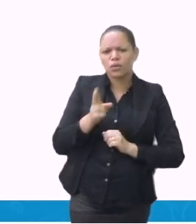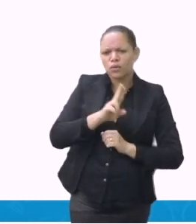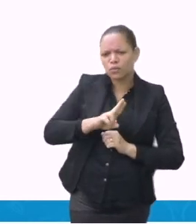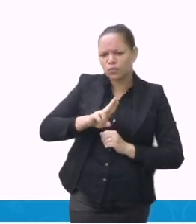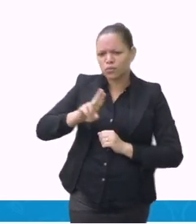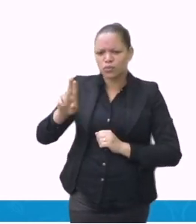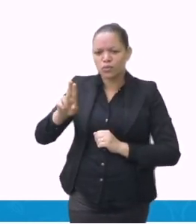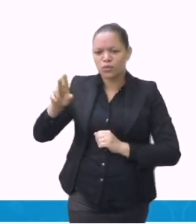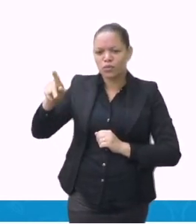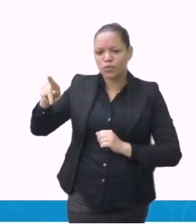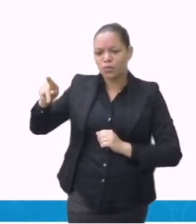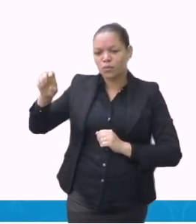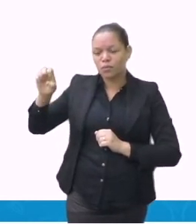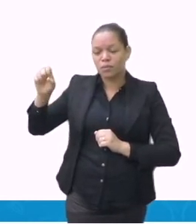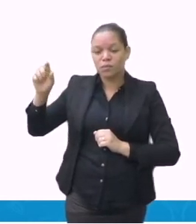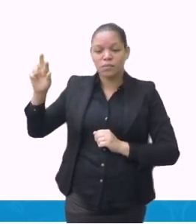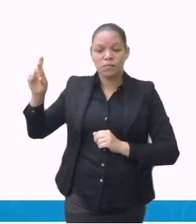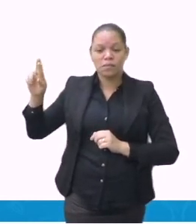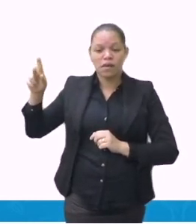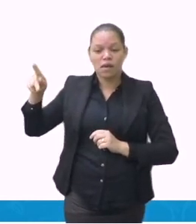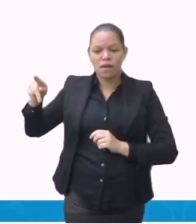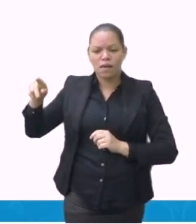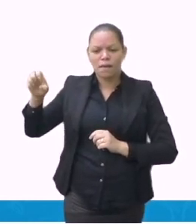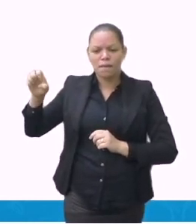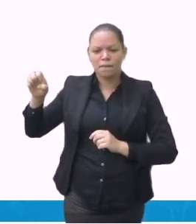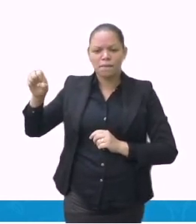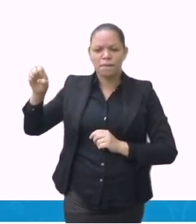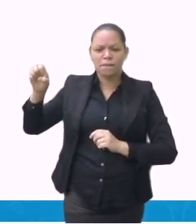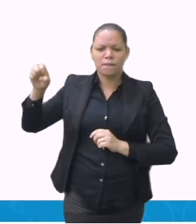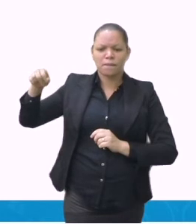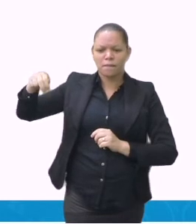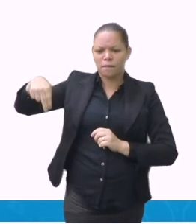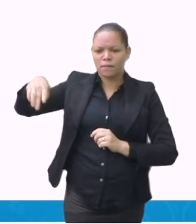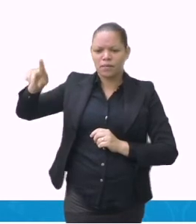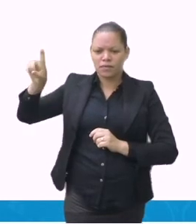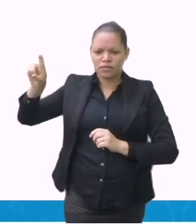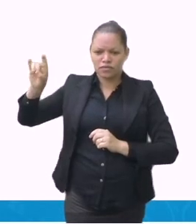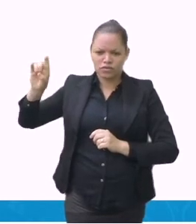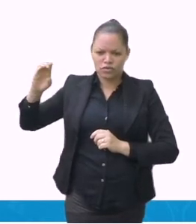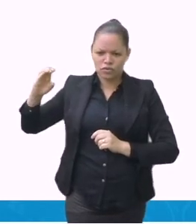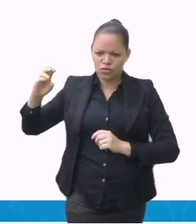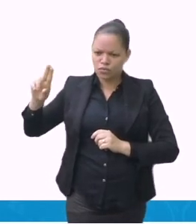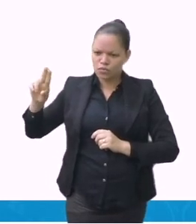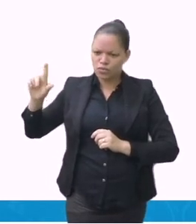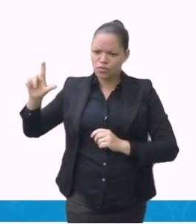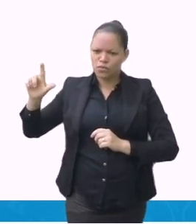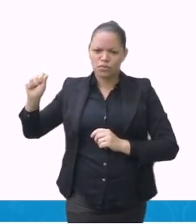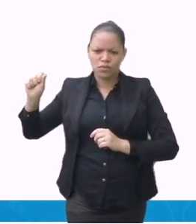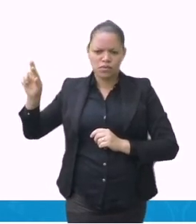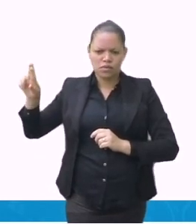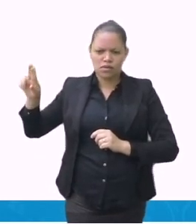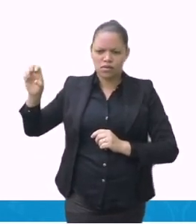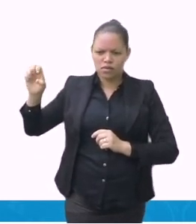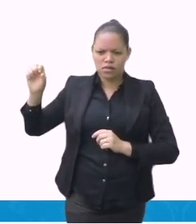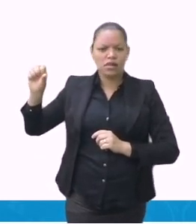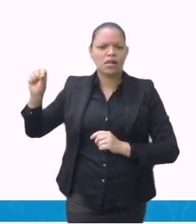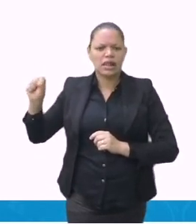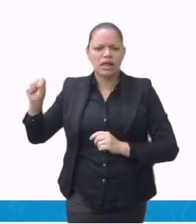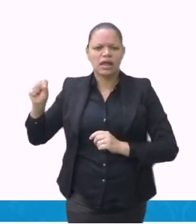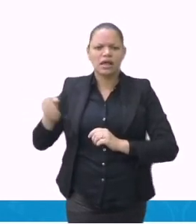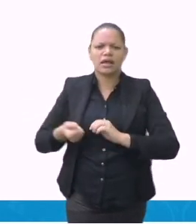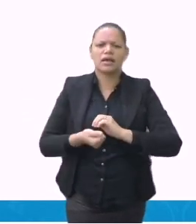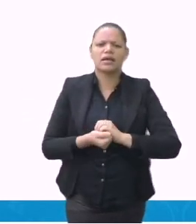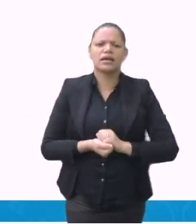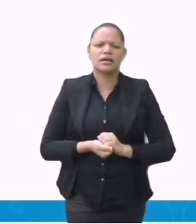e o eixo vertical, que é o eixo das ordenadas, ok? Para indicar a posição de um ponto no